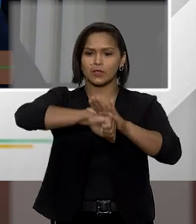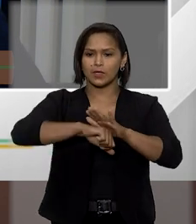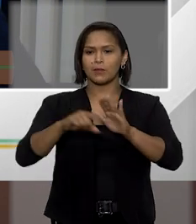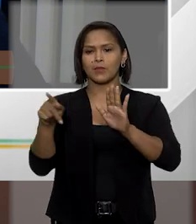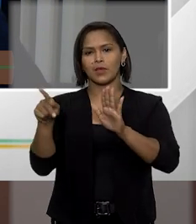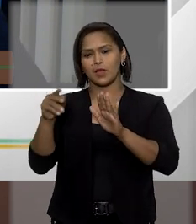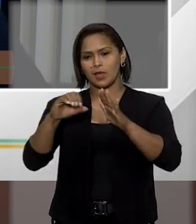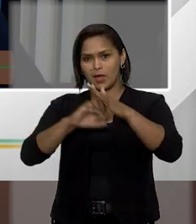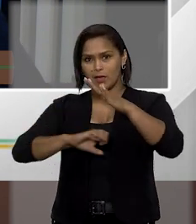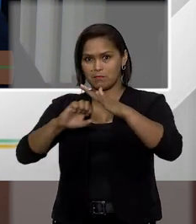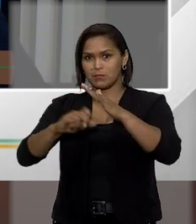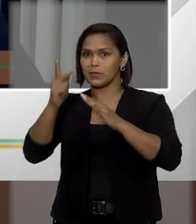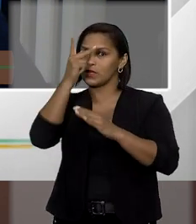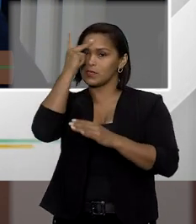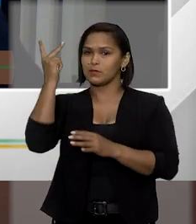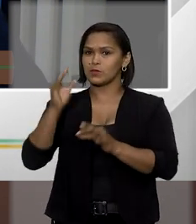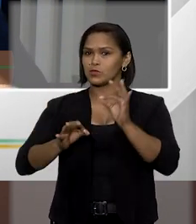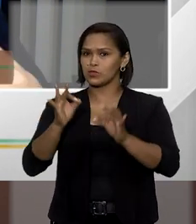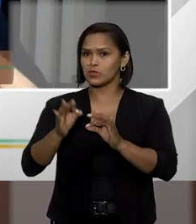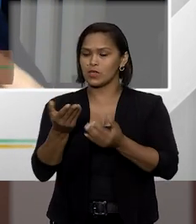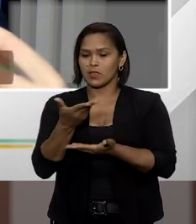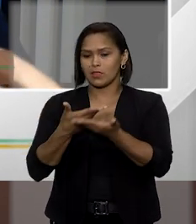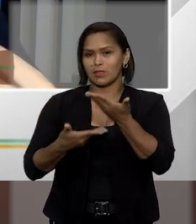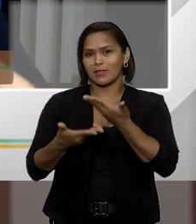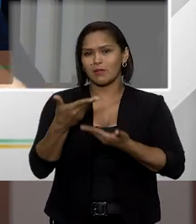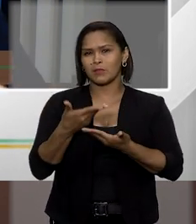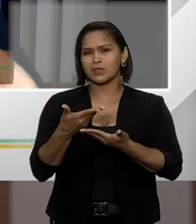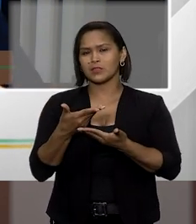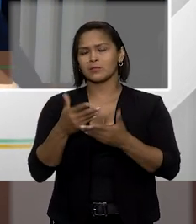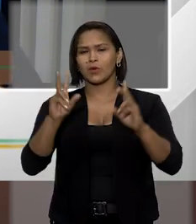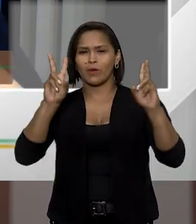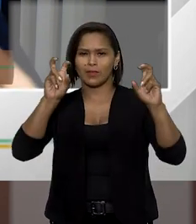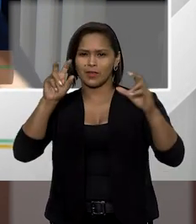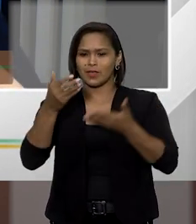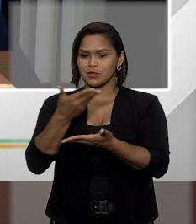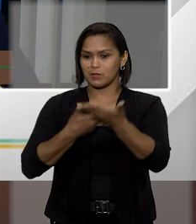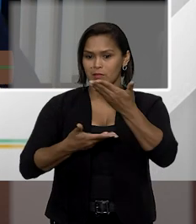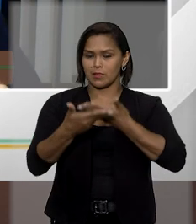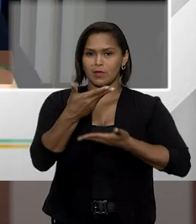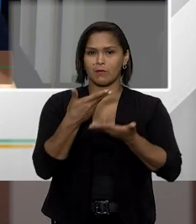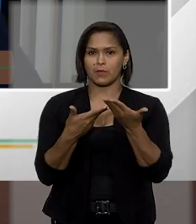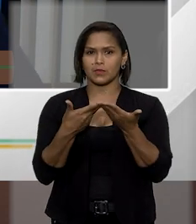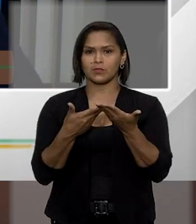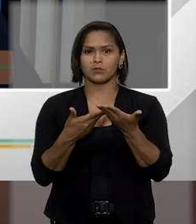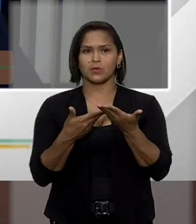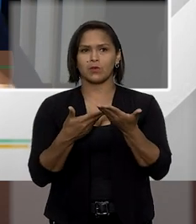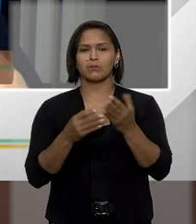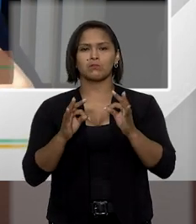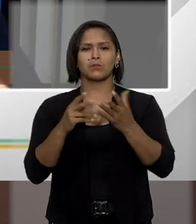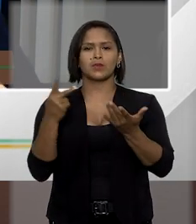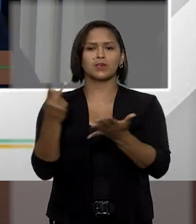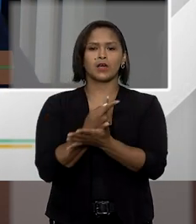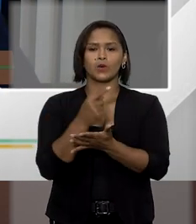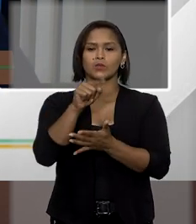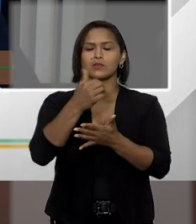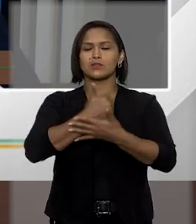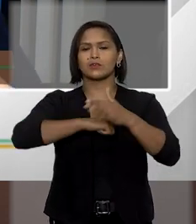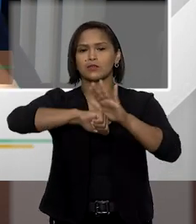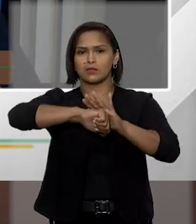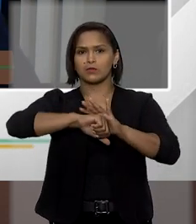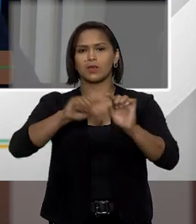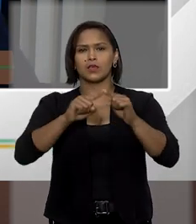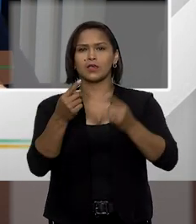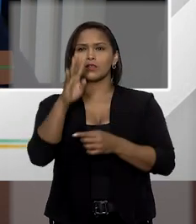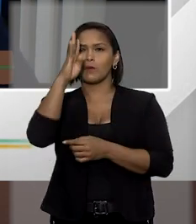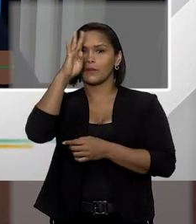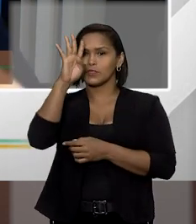a empresa, a pessoa jurídica, não participou, vamos pôr entre aspas, essa participação para a ocorrência daquele crime.